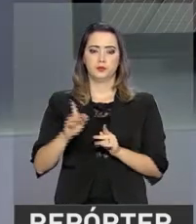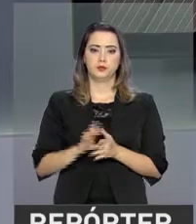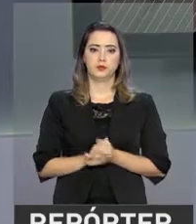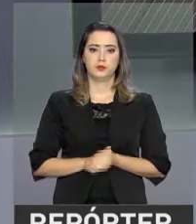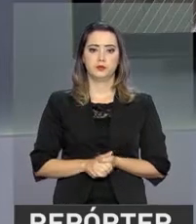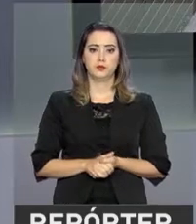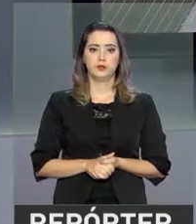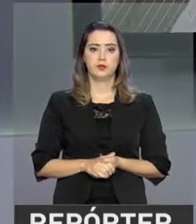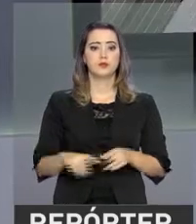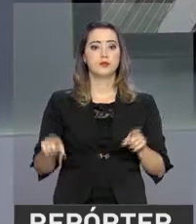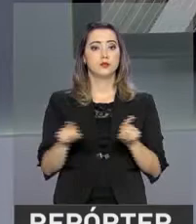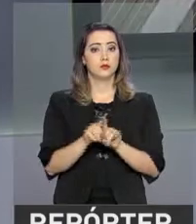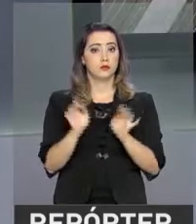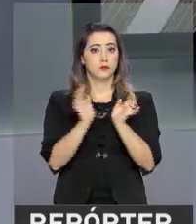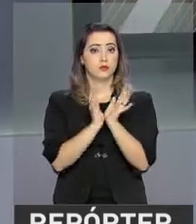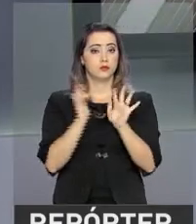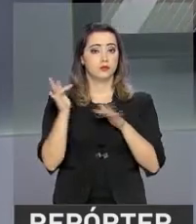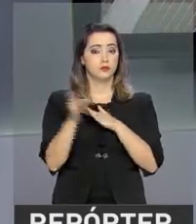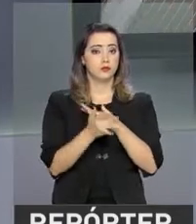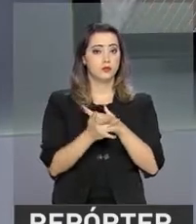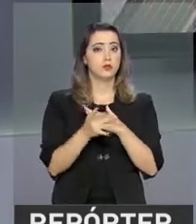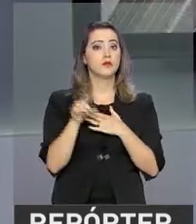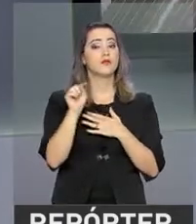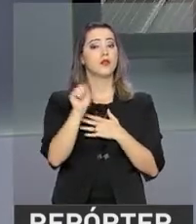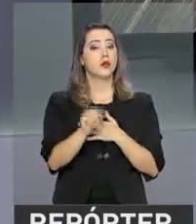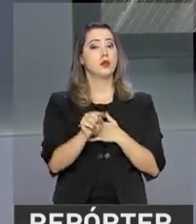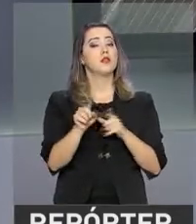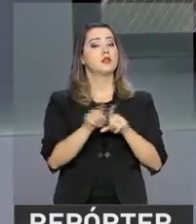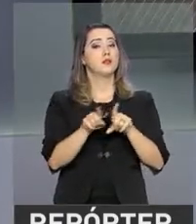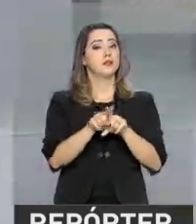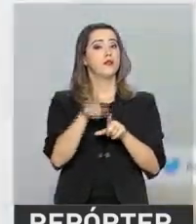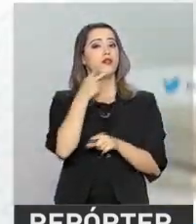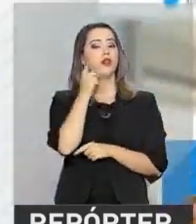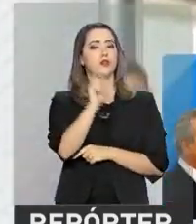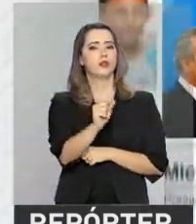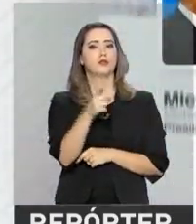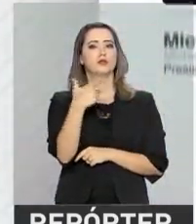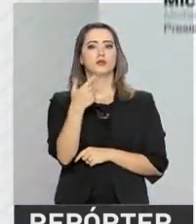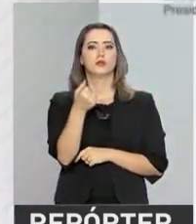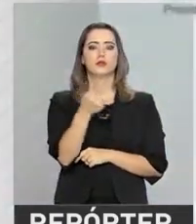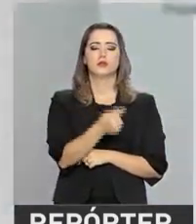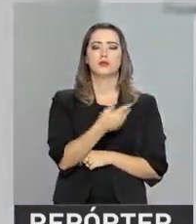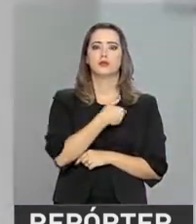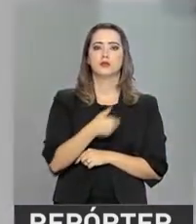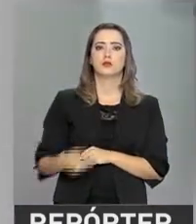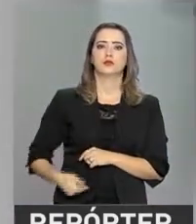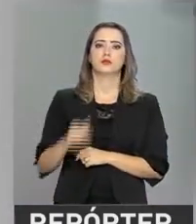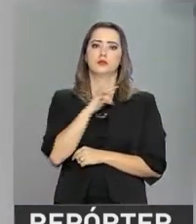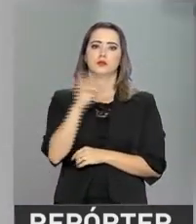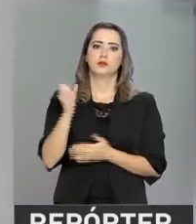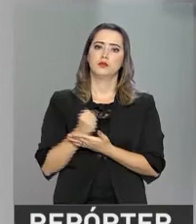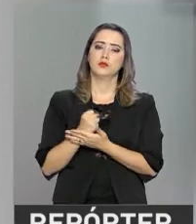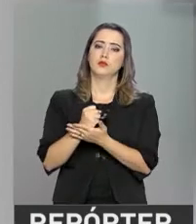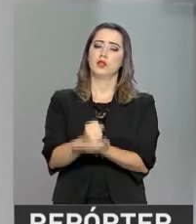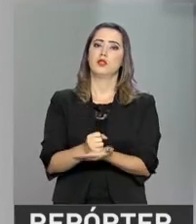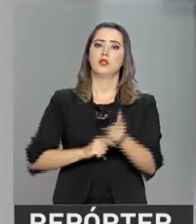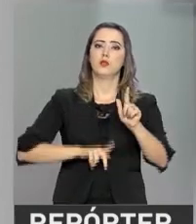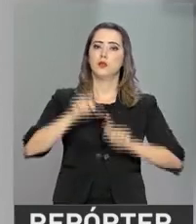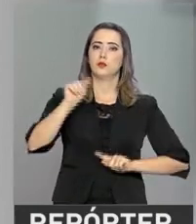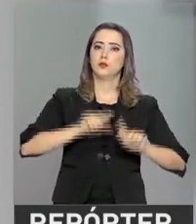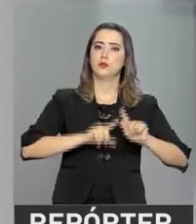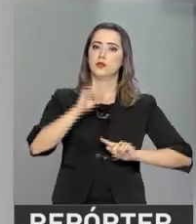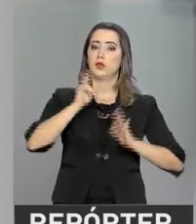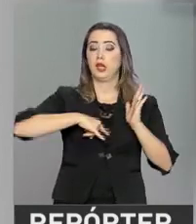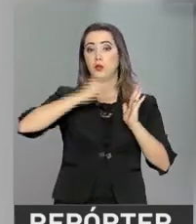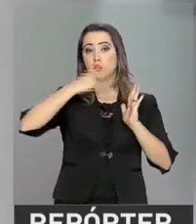também pelas redes sociais o presidente michel temer lembrou que em 2017 o governo federal entregou um número recorde de